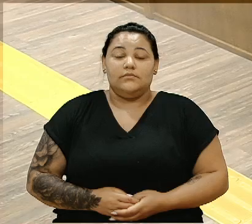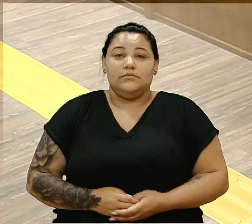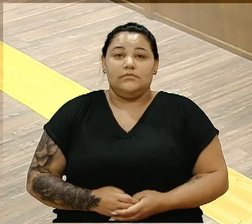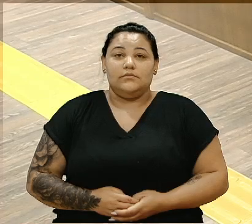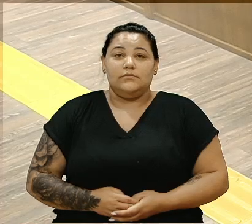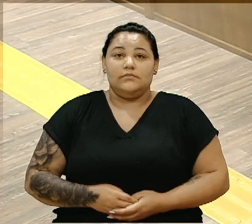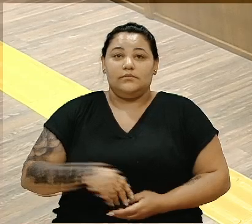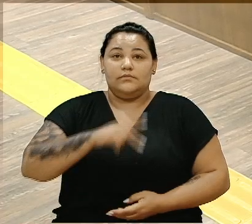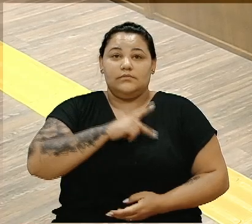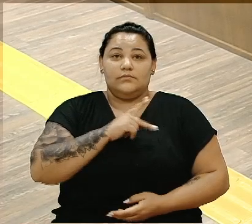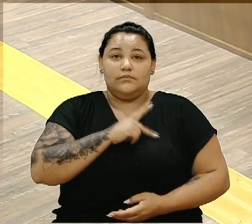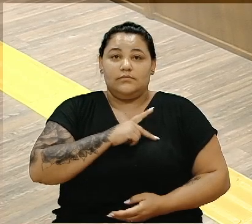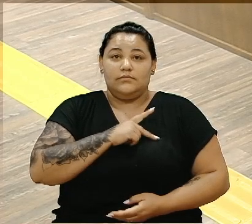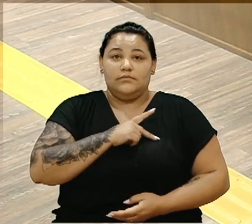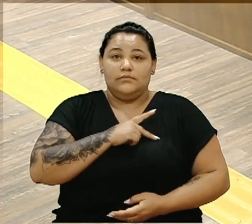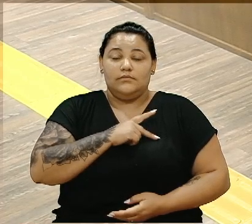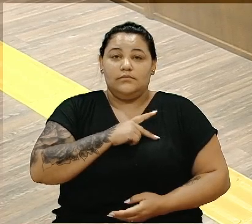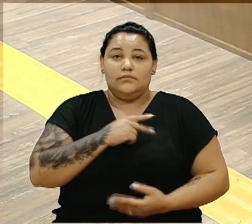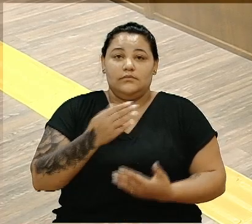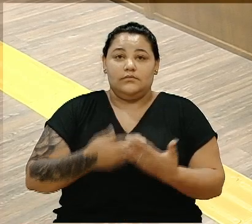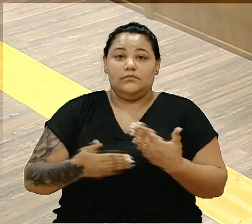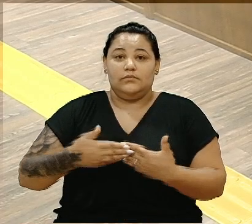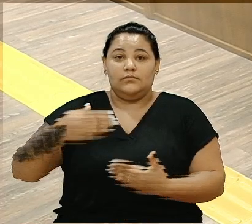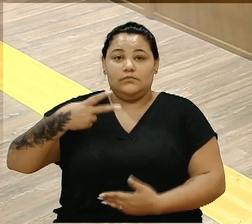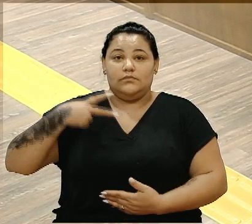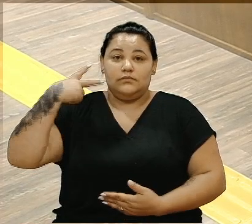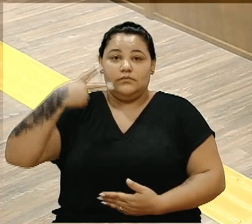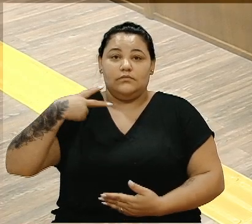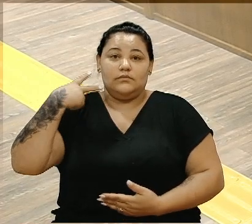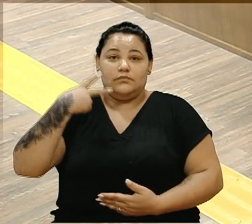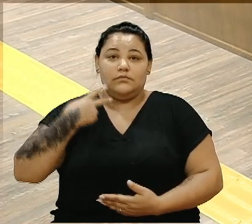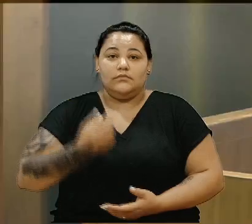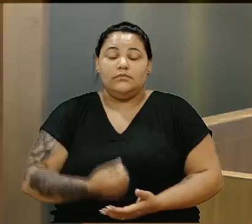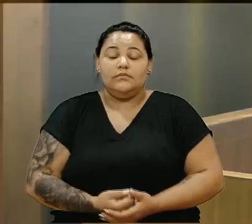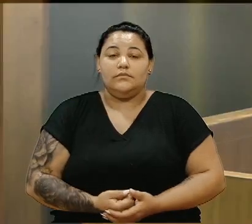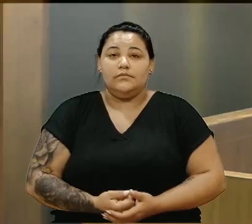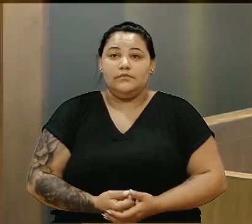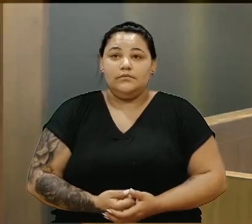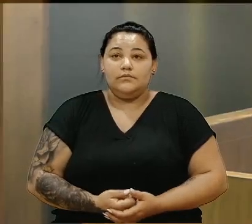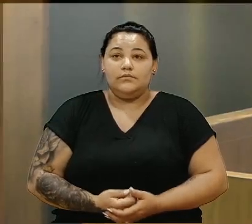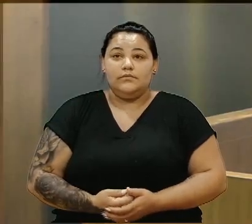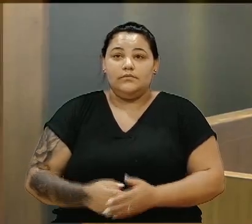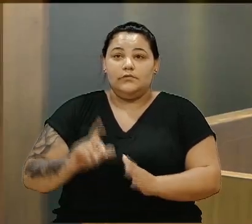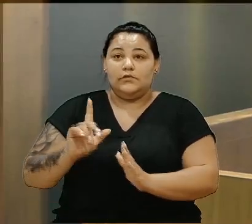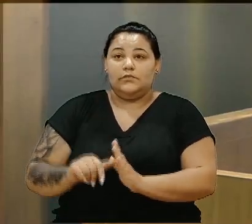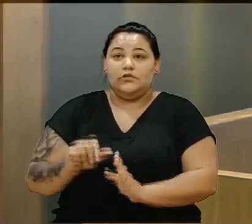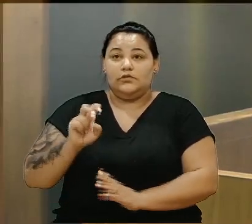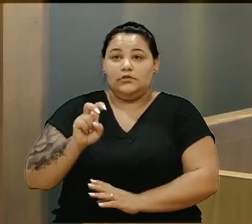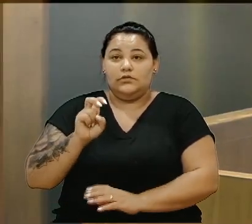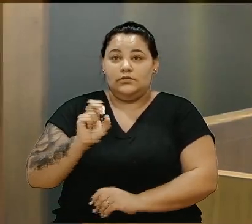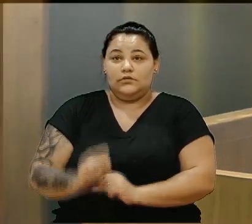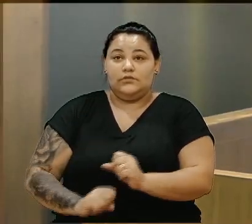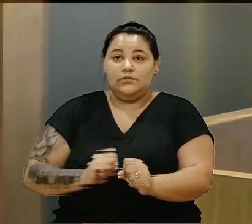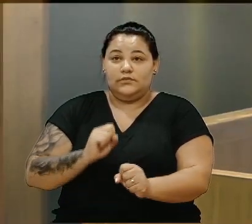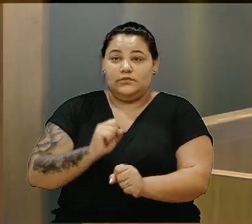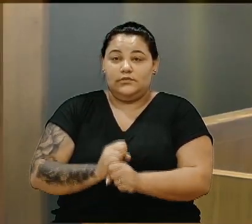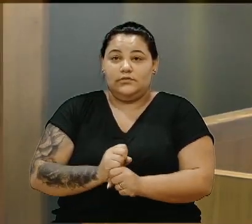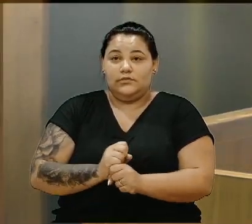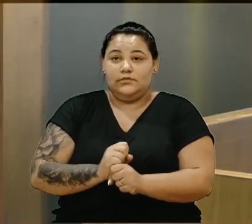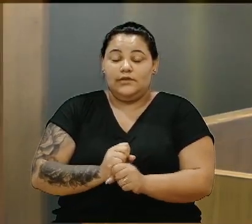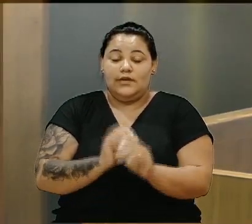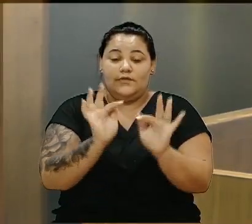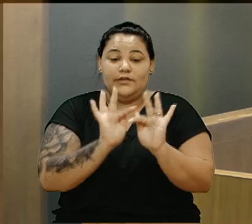Senhora presidenta, senhores e senhores vereadores, após 5 anos, é uma alegria retomar essa